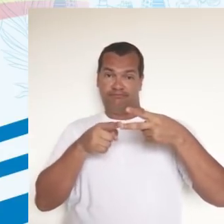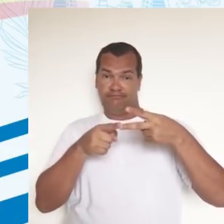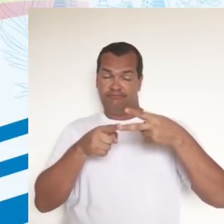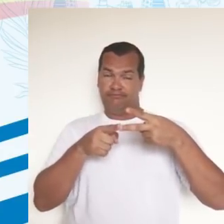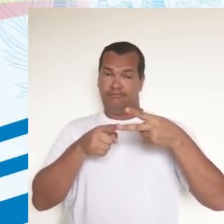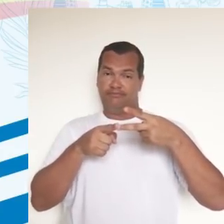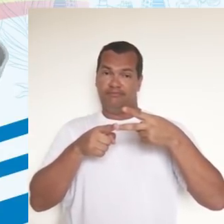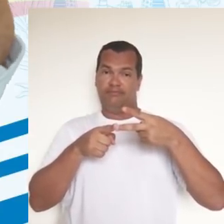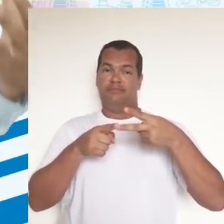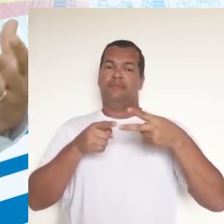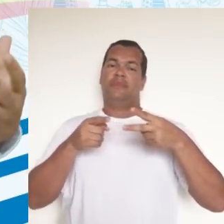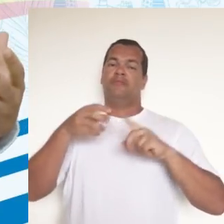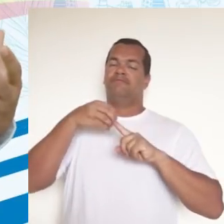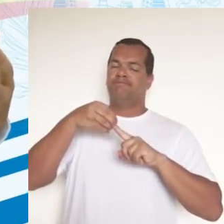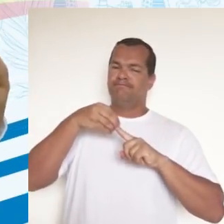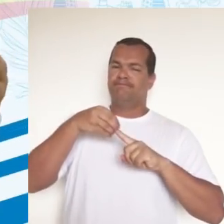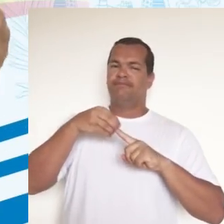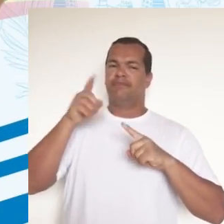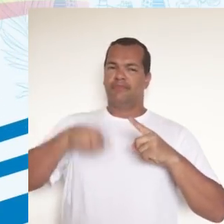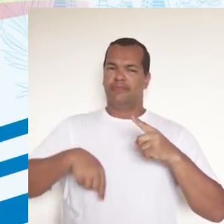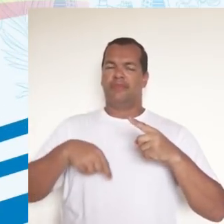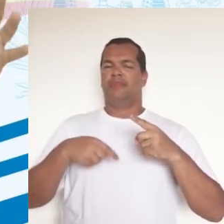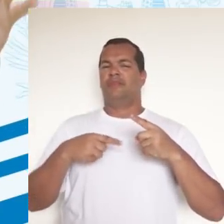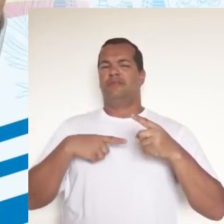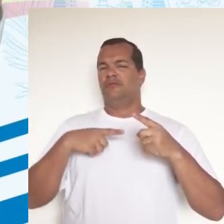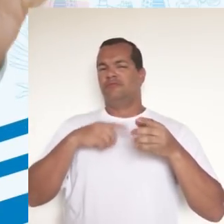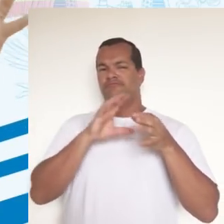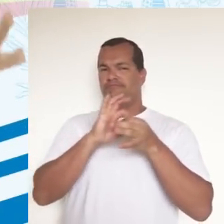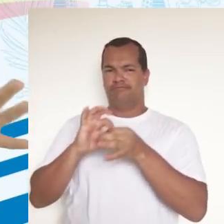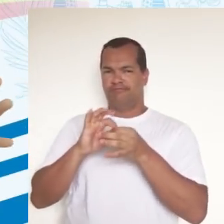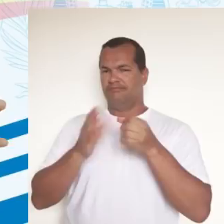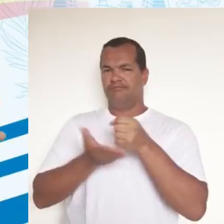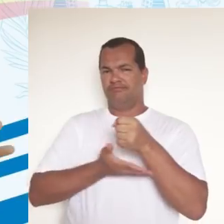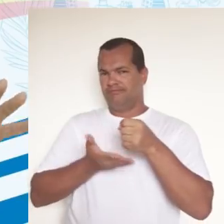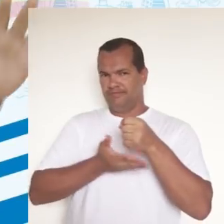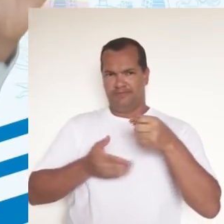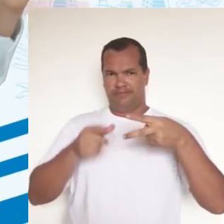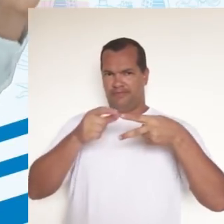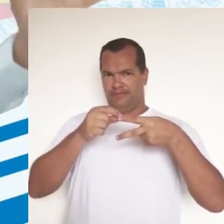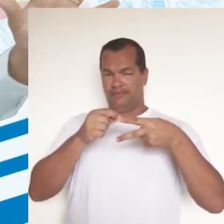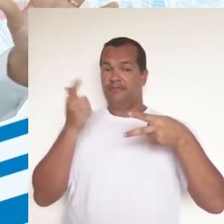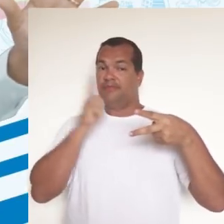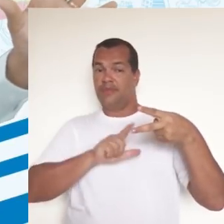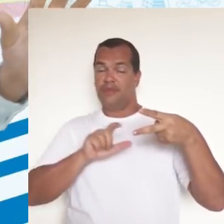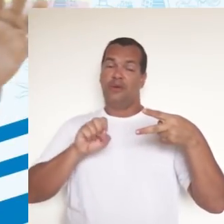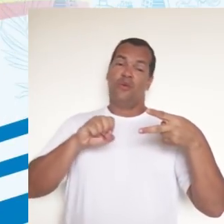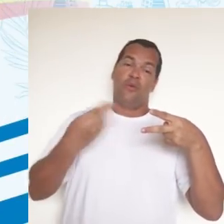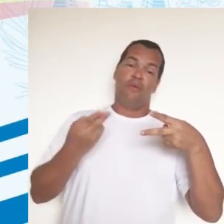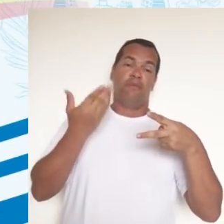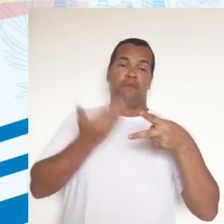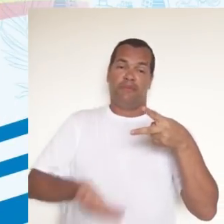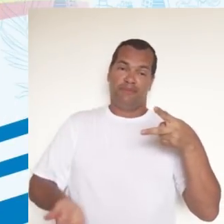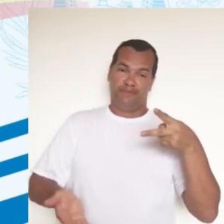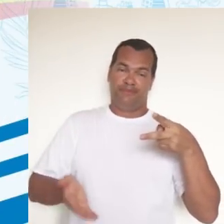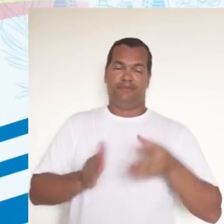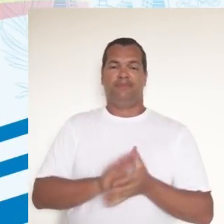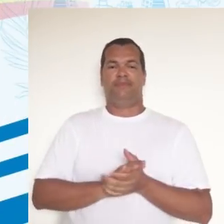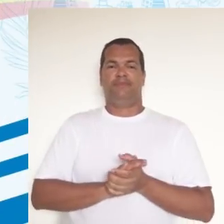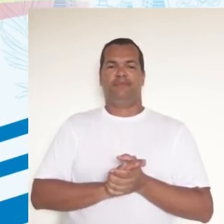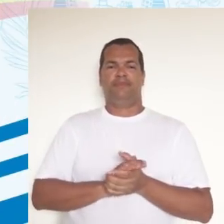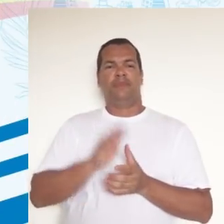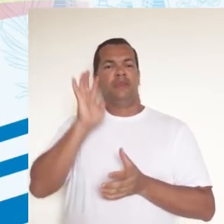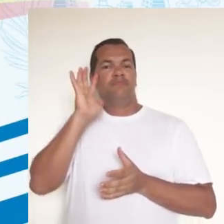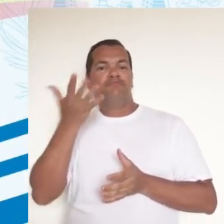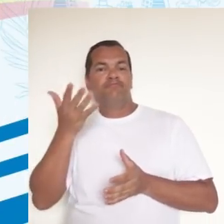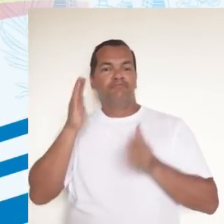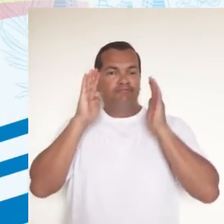está fundamentada, melhor dizendo, em duas situações básicas: ganhar ou perder. E